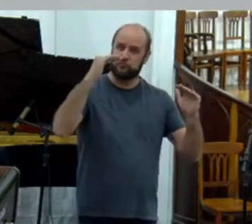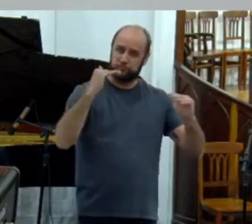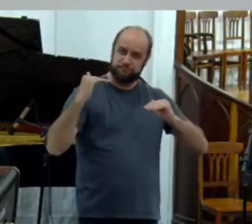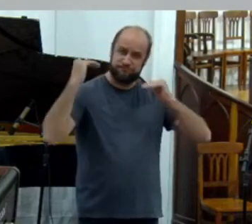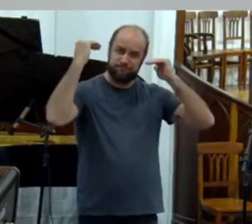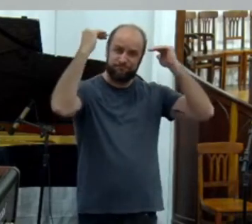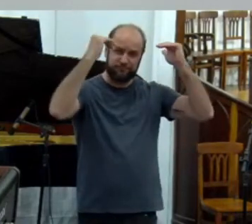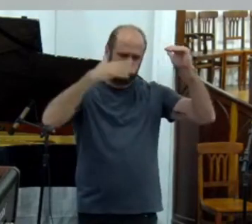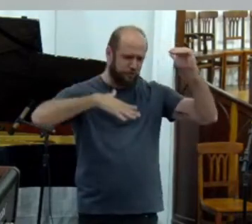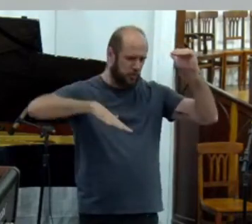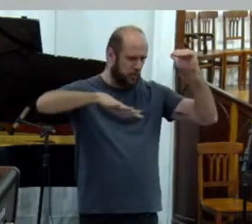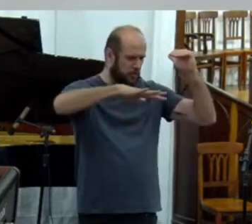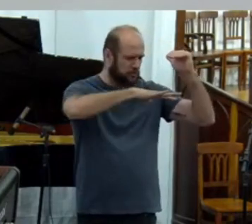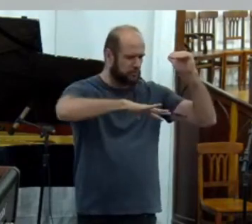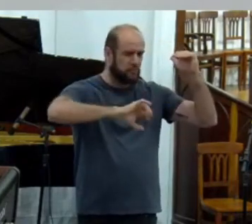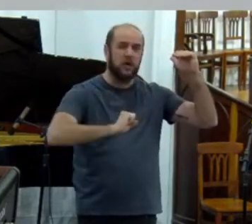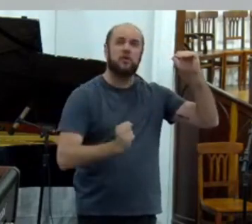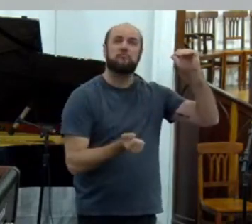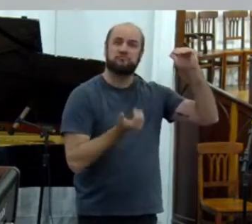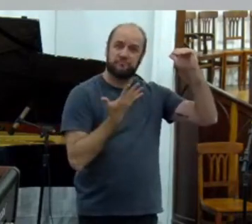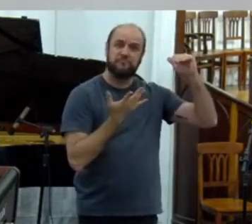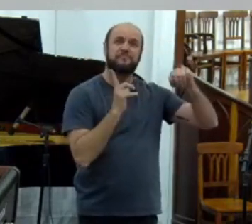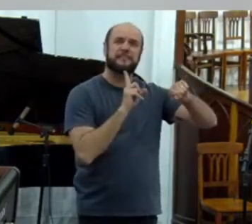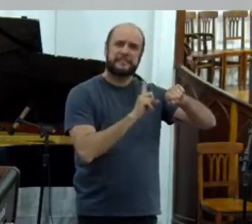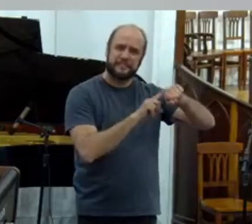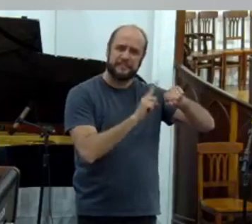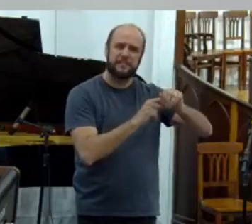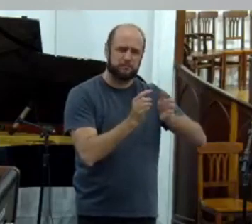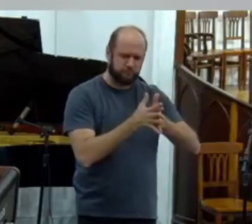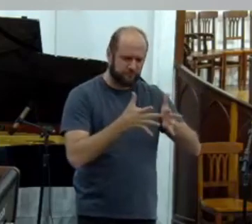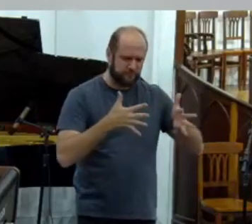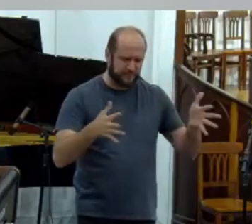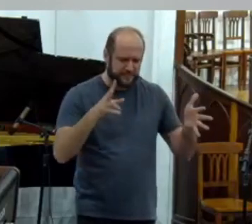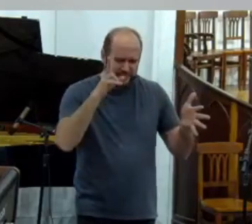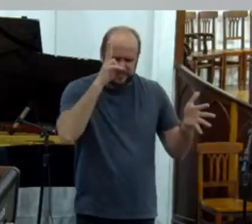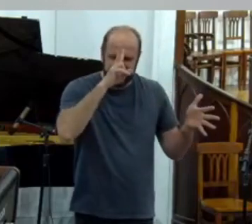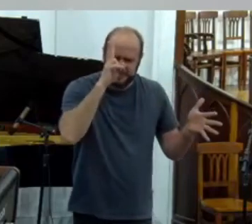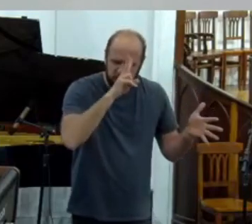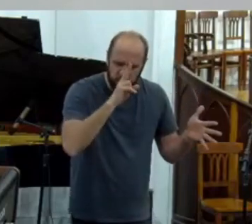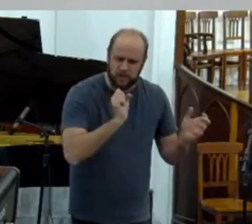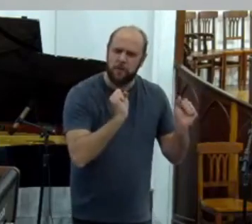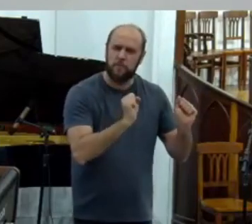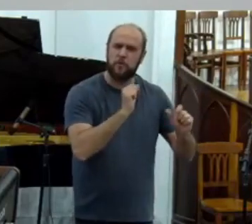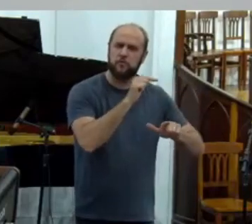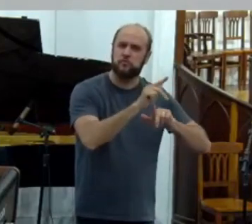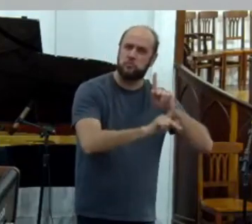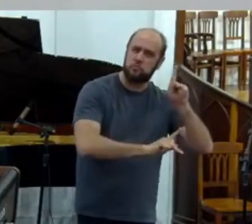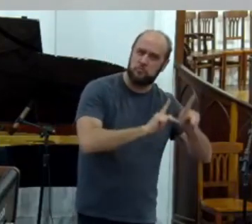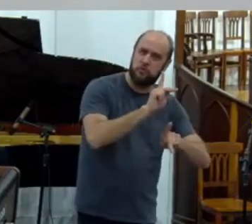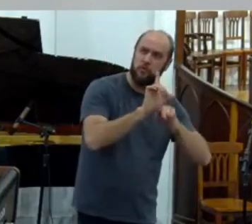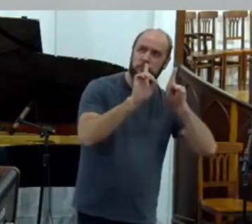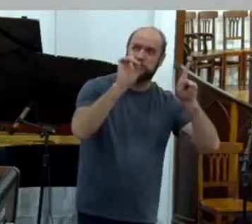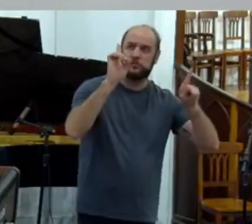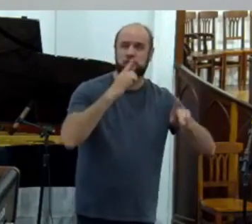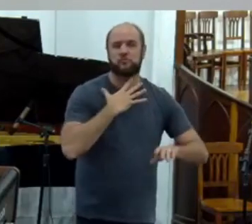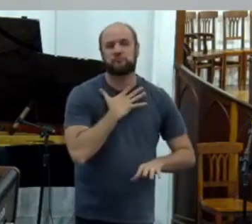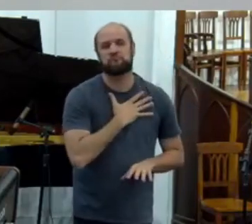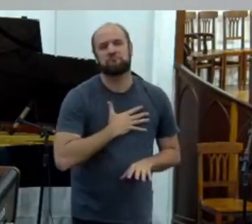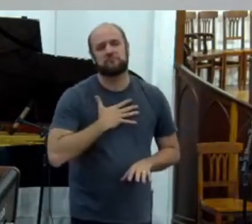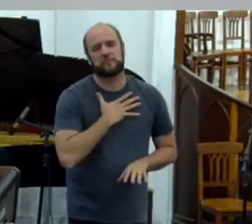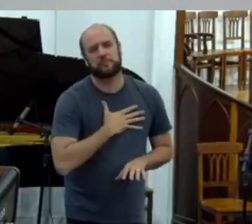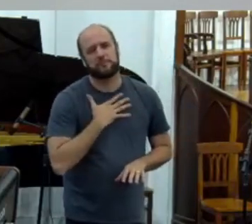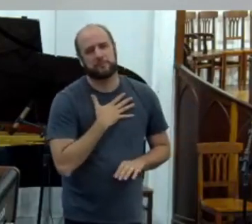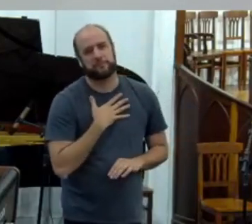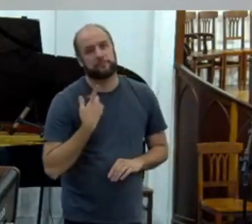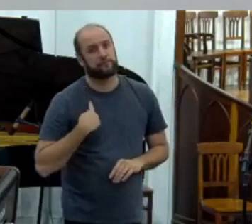Deus acontecerão no tempo, na história, para que então o povo de Deus seja agraciado por isso. Por isso nós